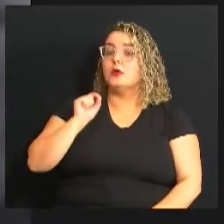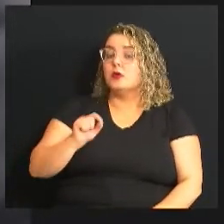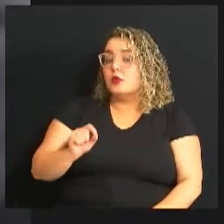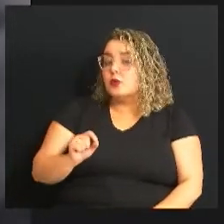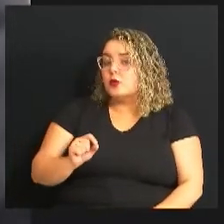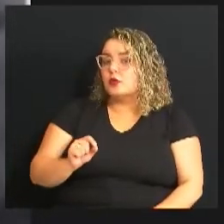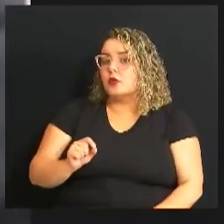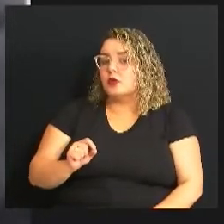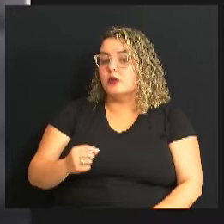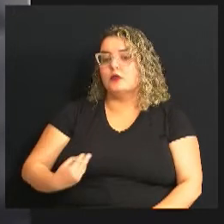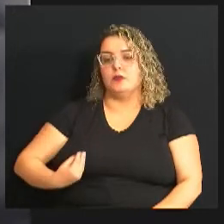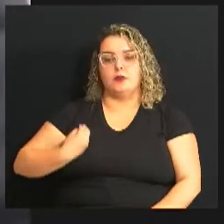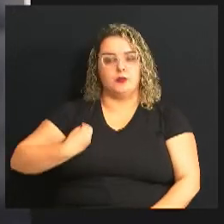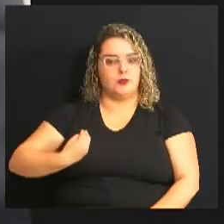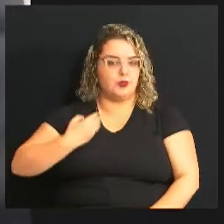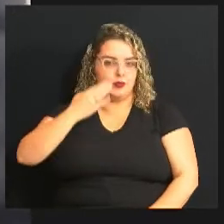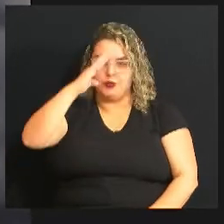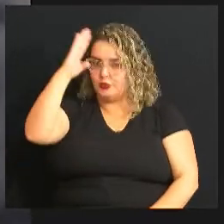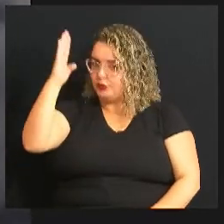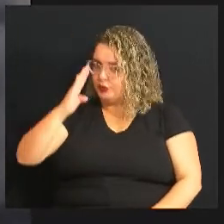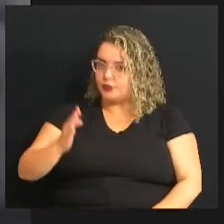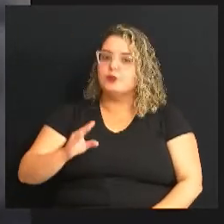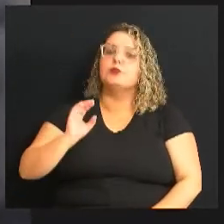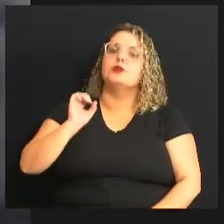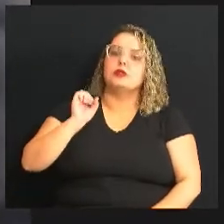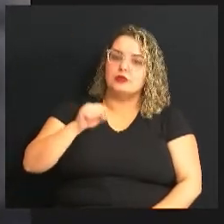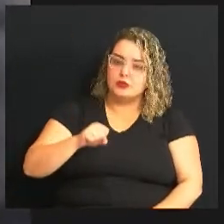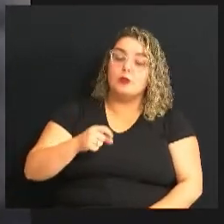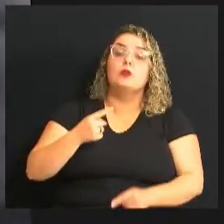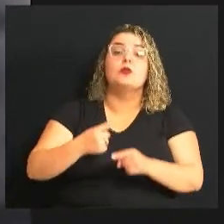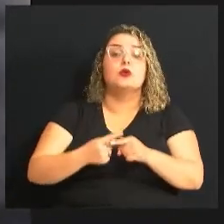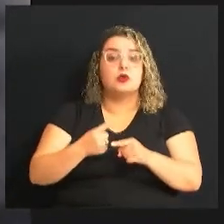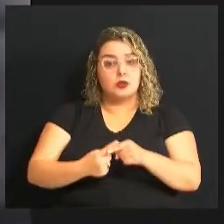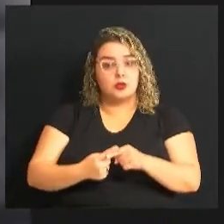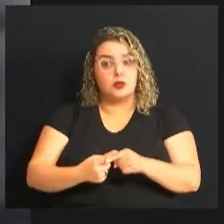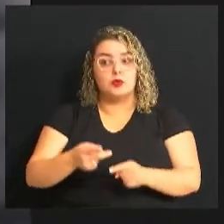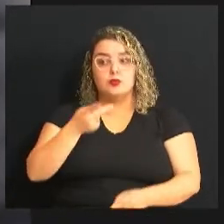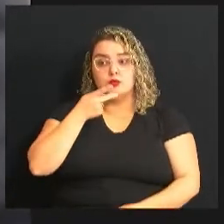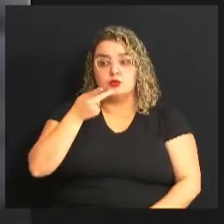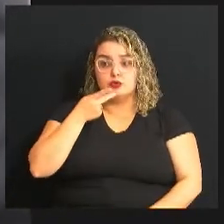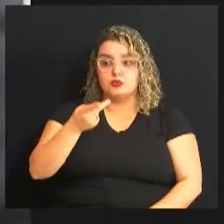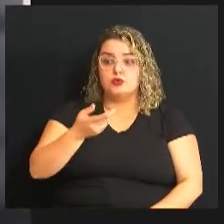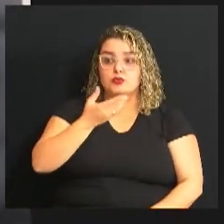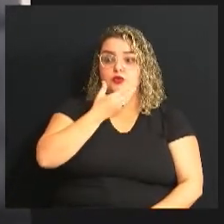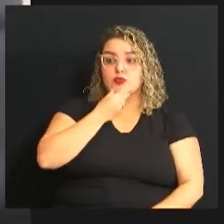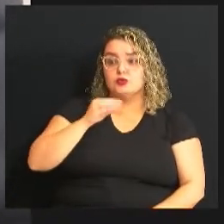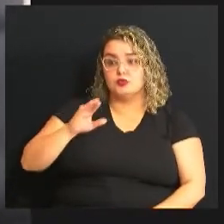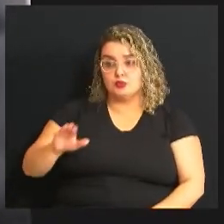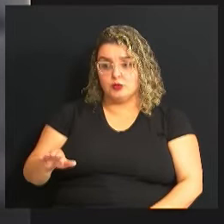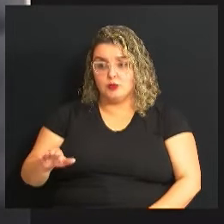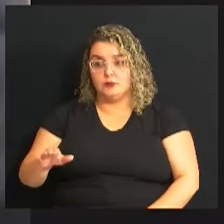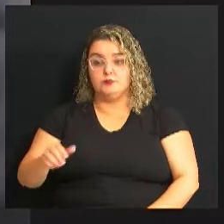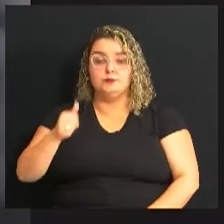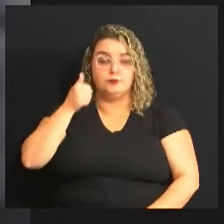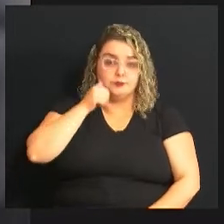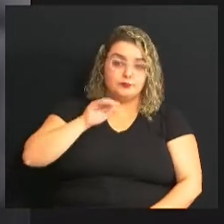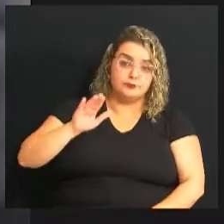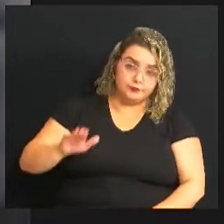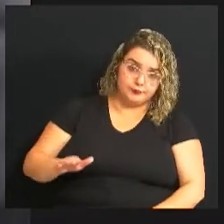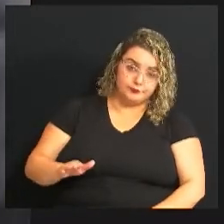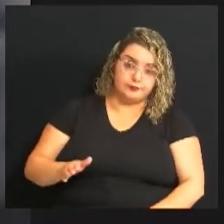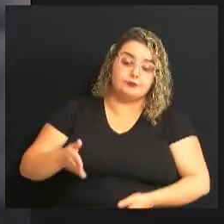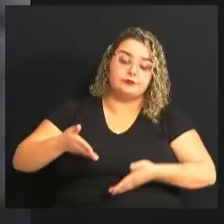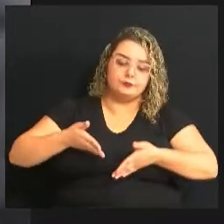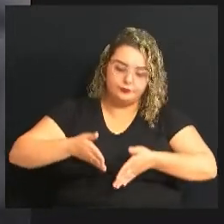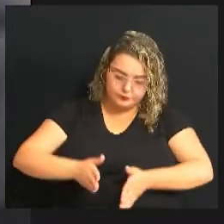vamos viver no Brasil, sim. Por quê? Como disse, os nossos meninos são nativos digitais. Ou seja, eles